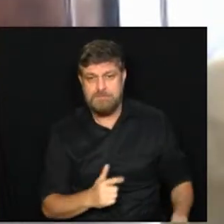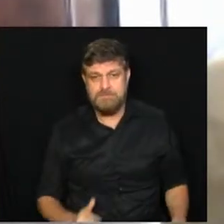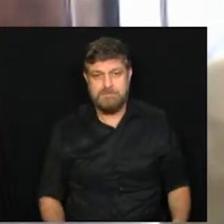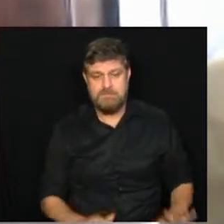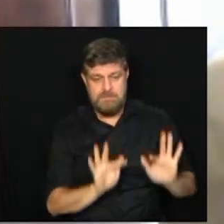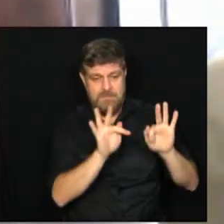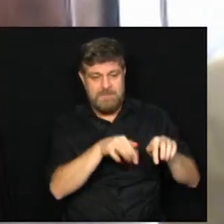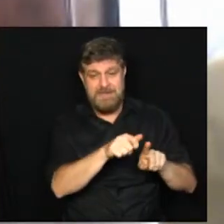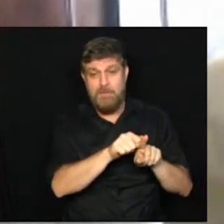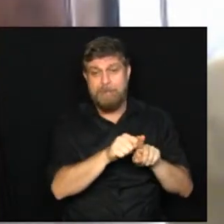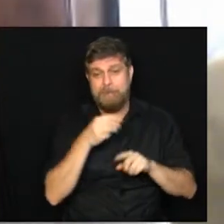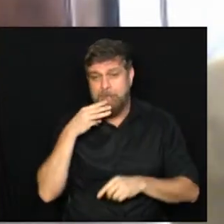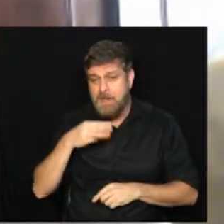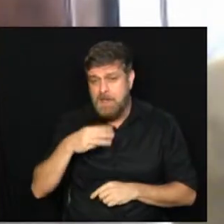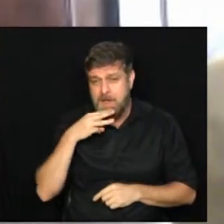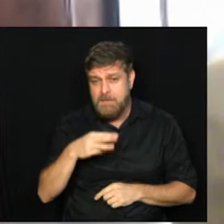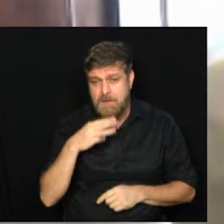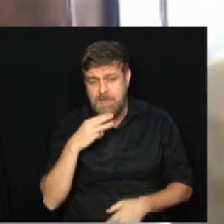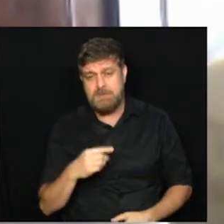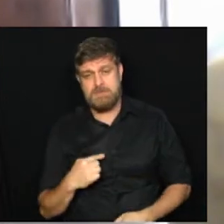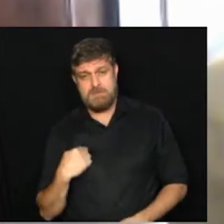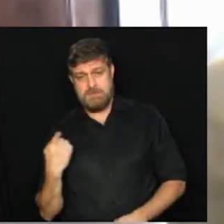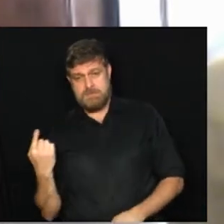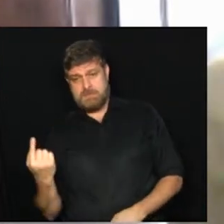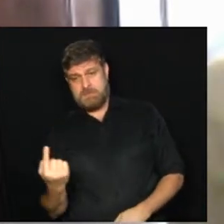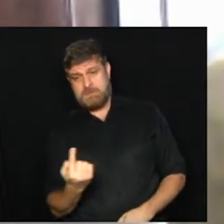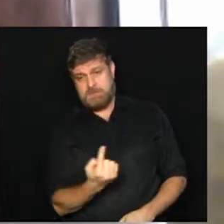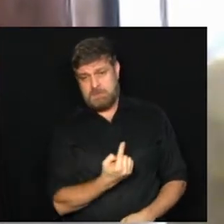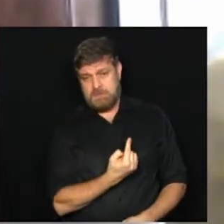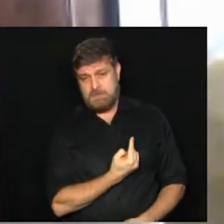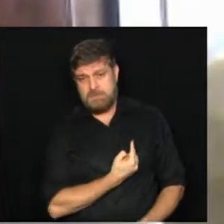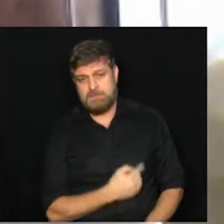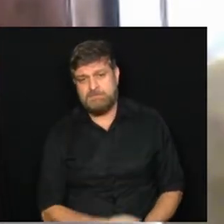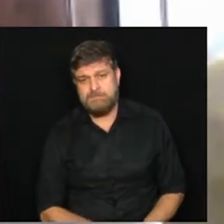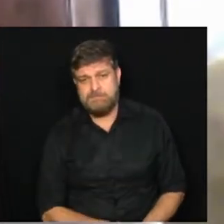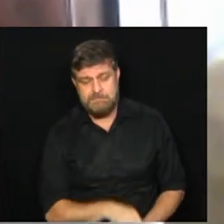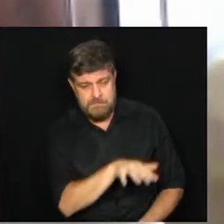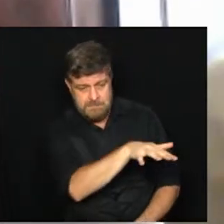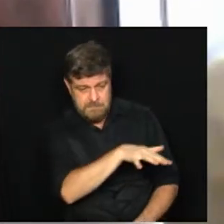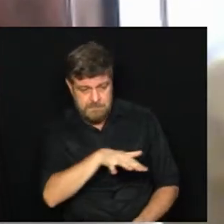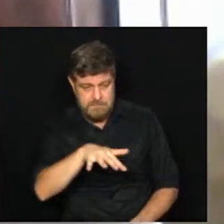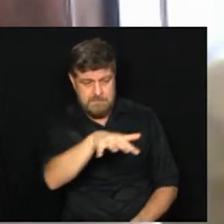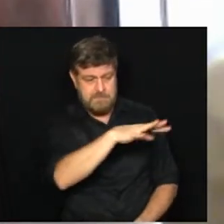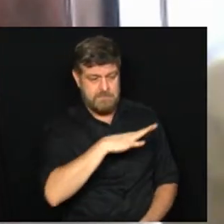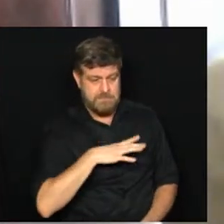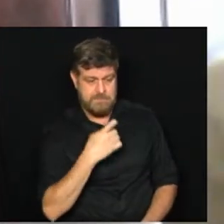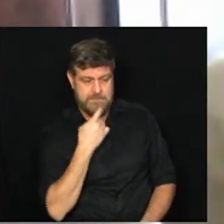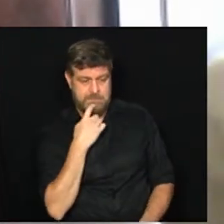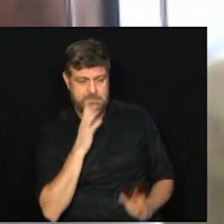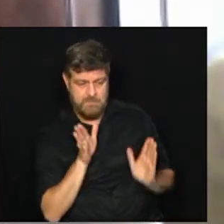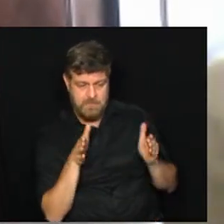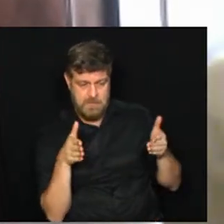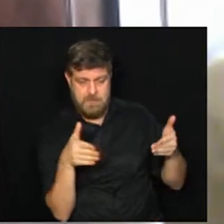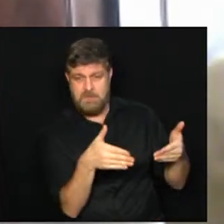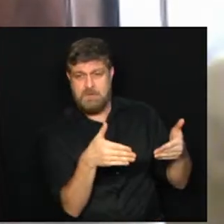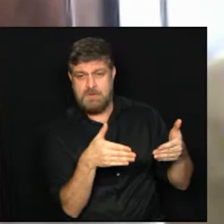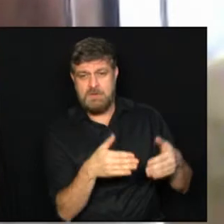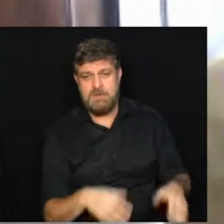em março. Então, a gente, olhando para o território de Campinas, com esse olhar